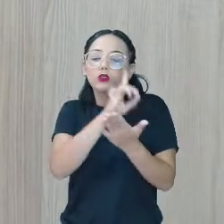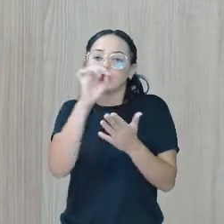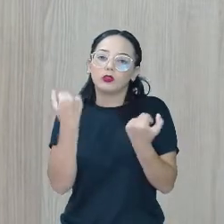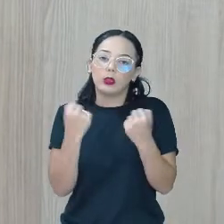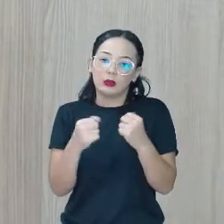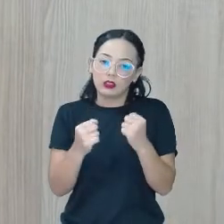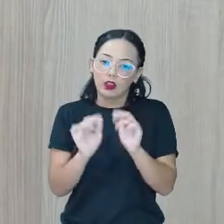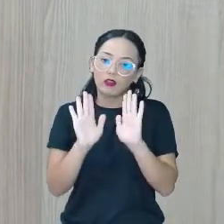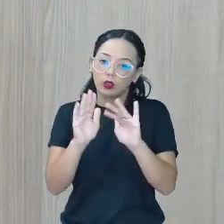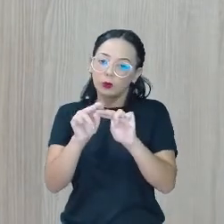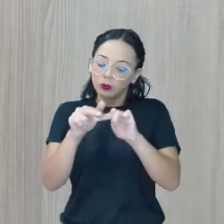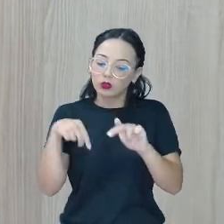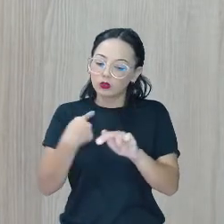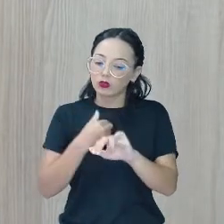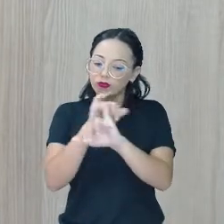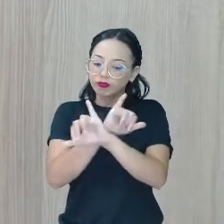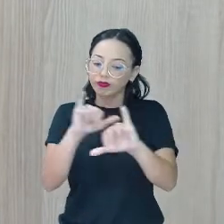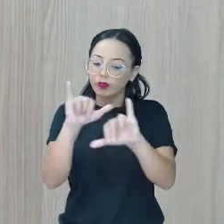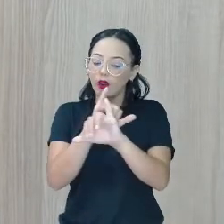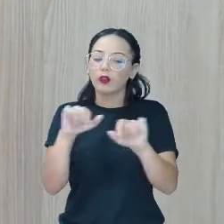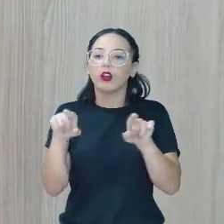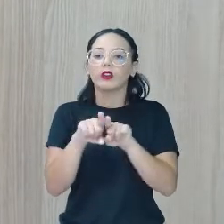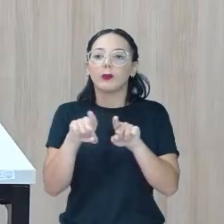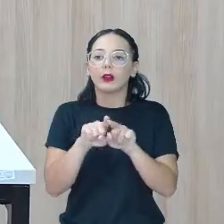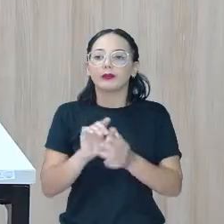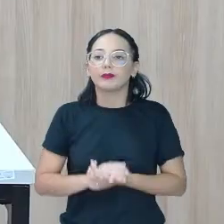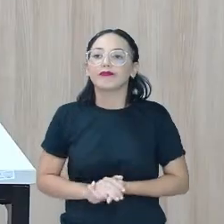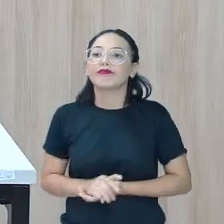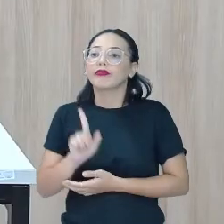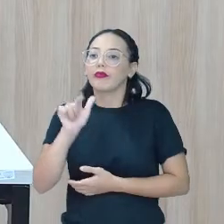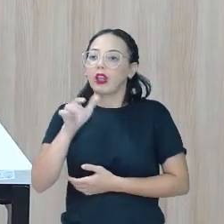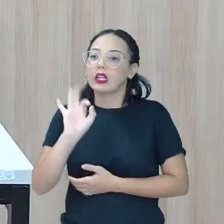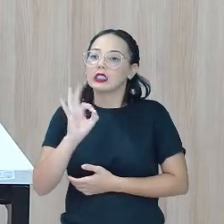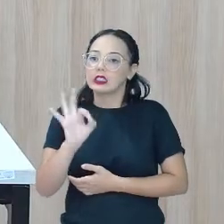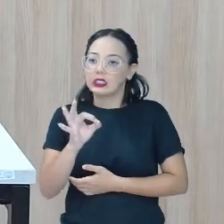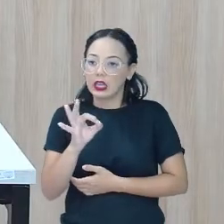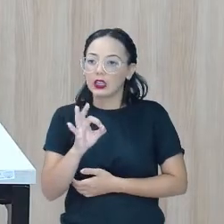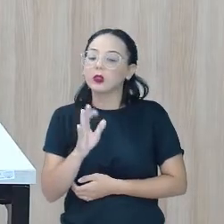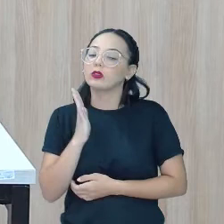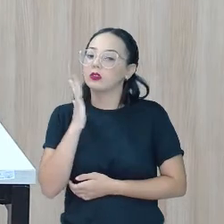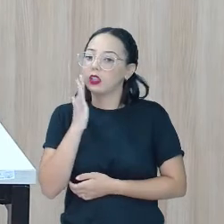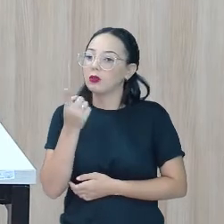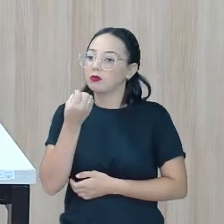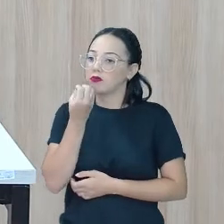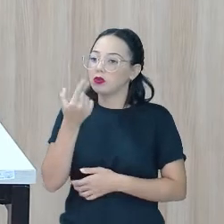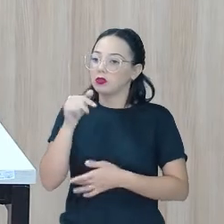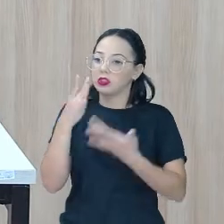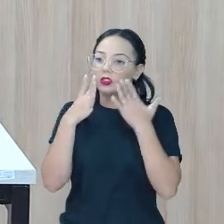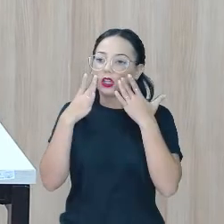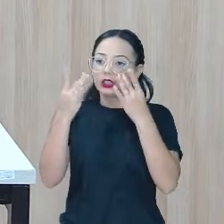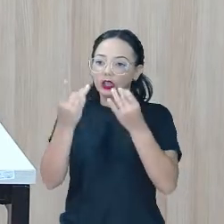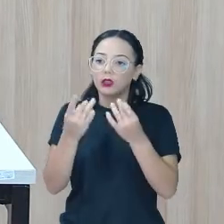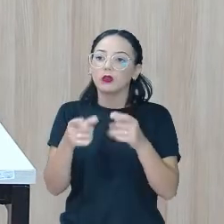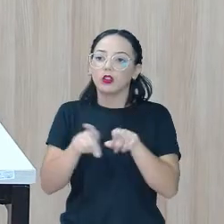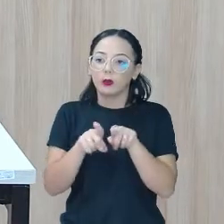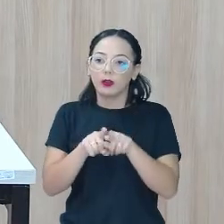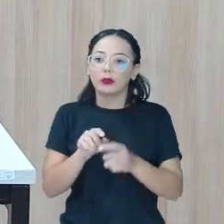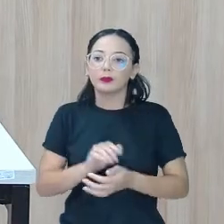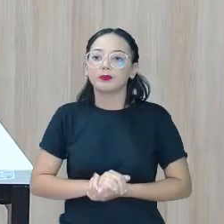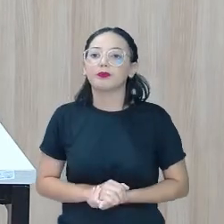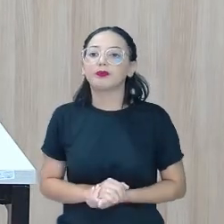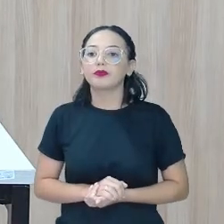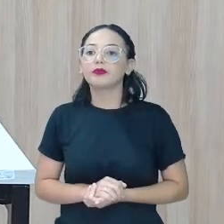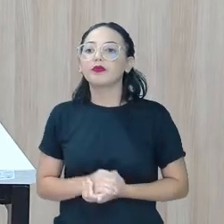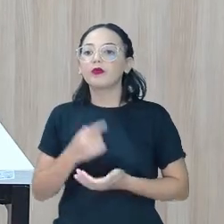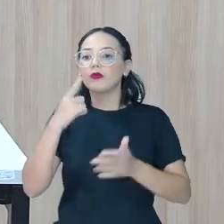certo? Então, vamos divulgar isso também. Pois é, Cláudia, que bom que estão aí, né, atentos a essas informações que estamos trazendo. E